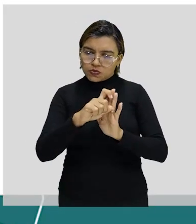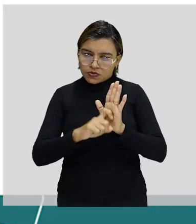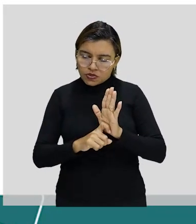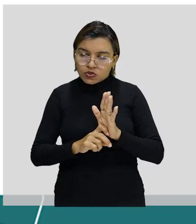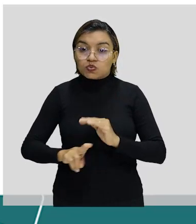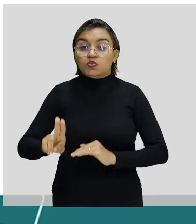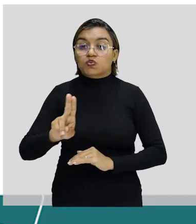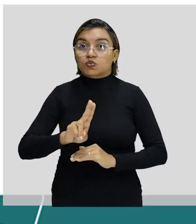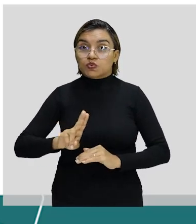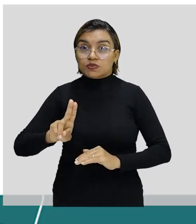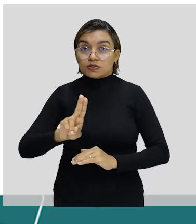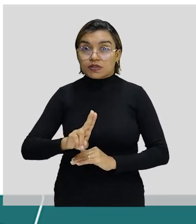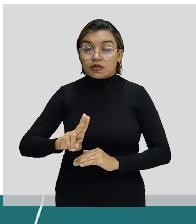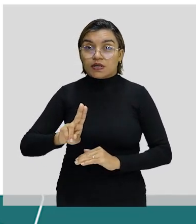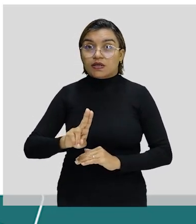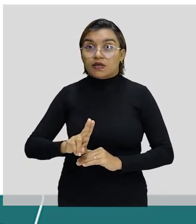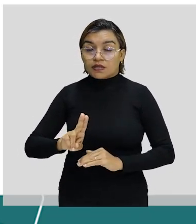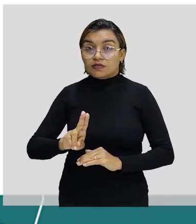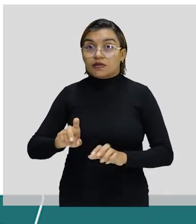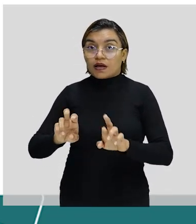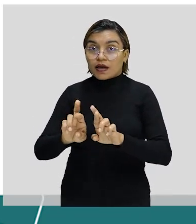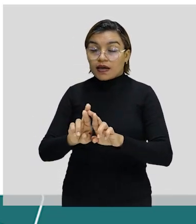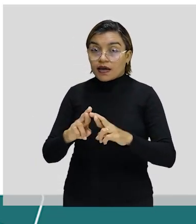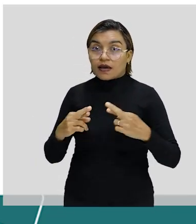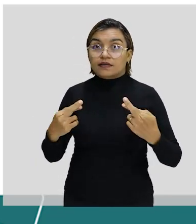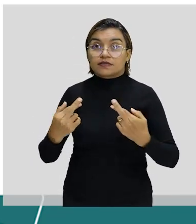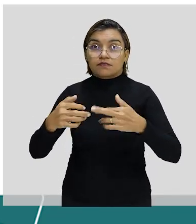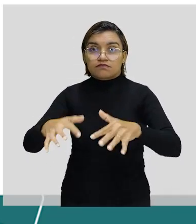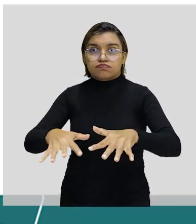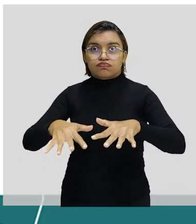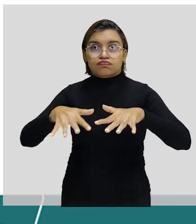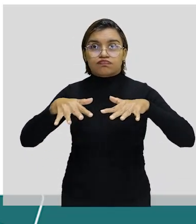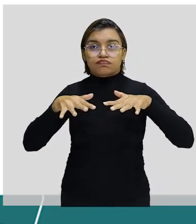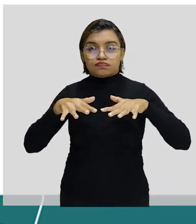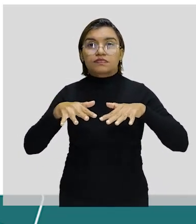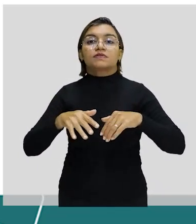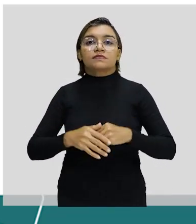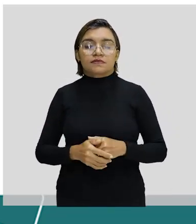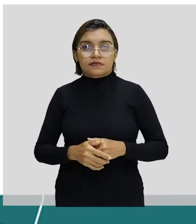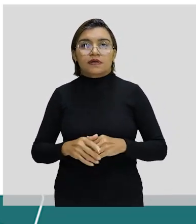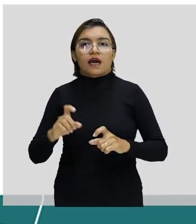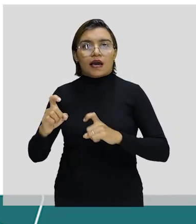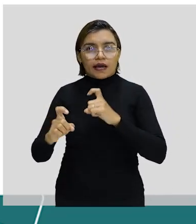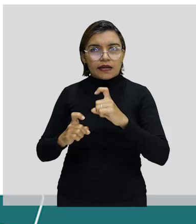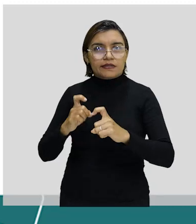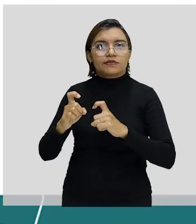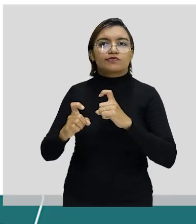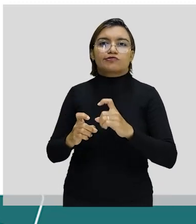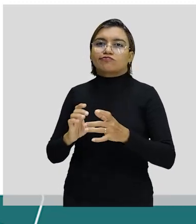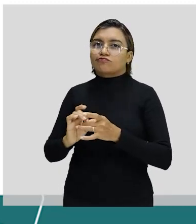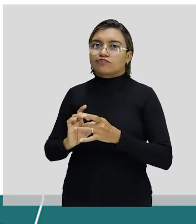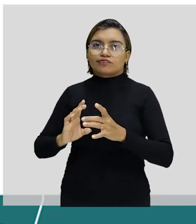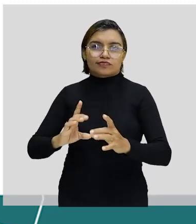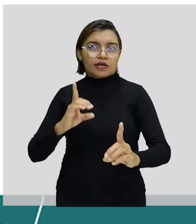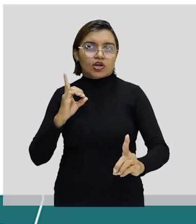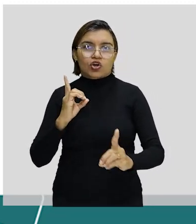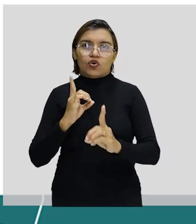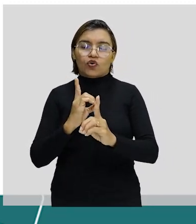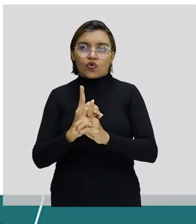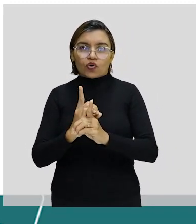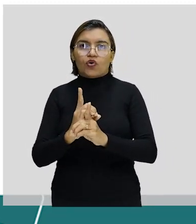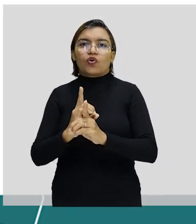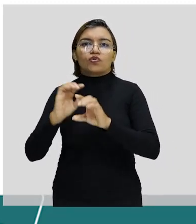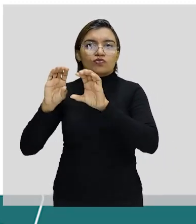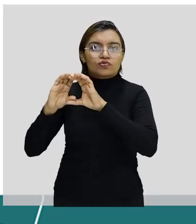em assembleias. Assembleia significa reuniões, tá? Assembleias, reuniões para deliberações, reuniões, encontros, conferências,